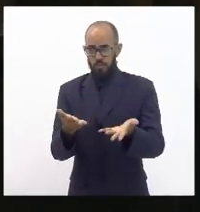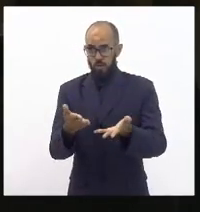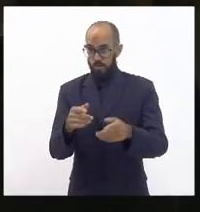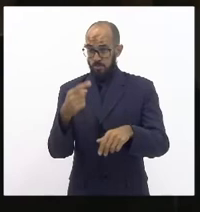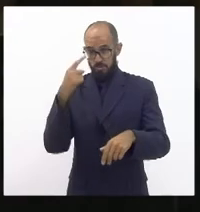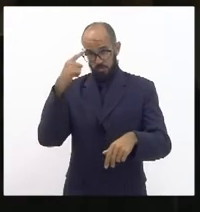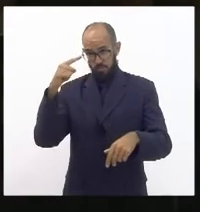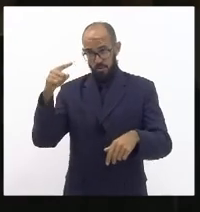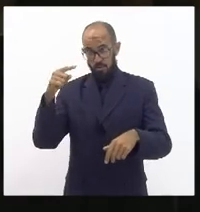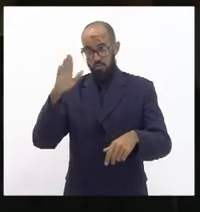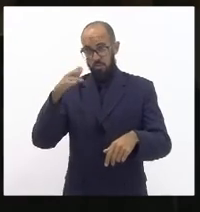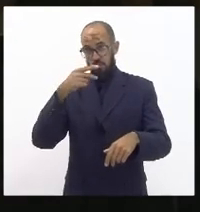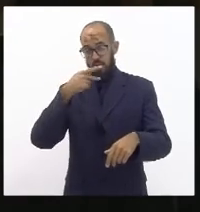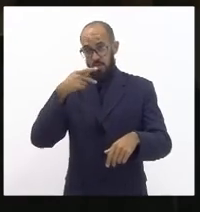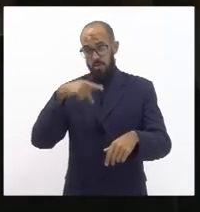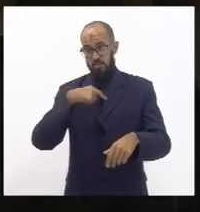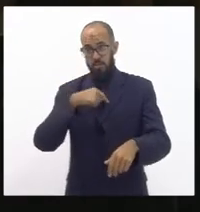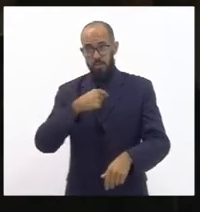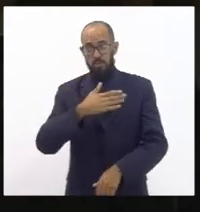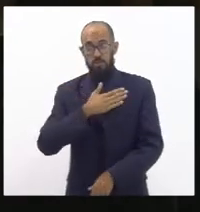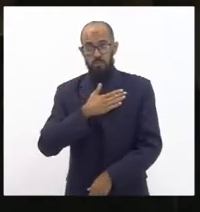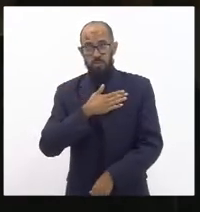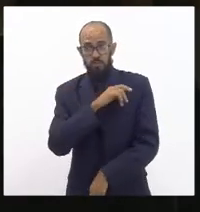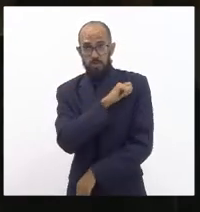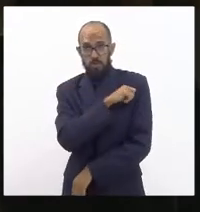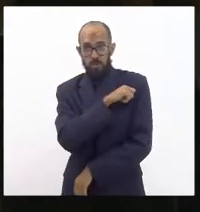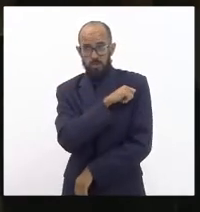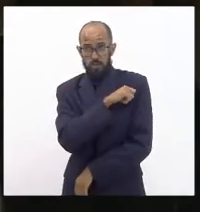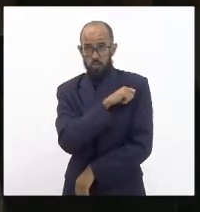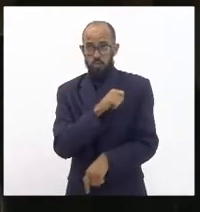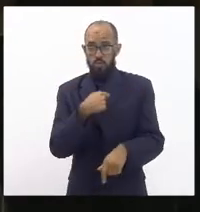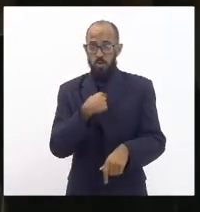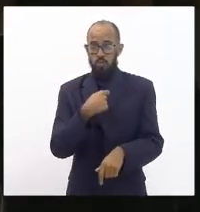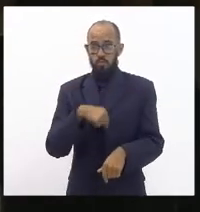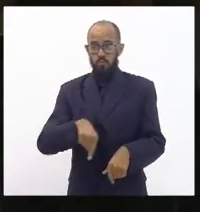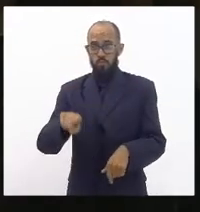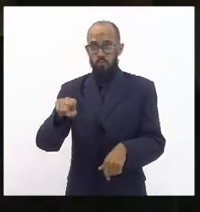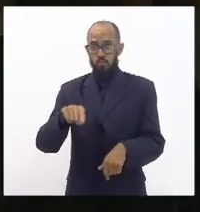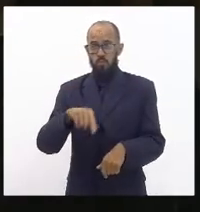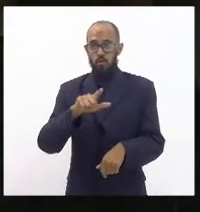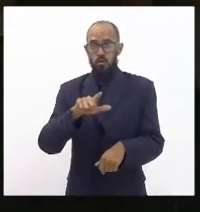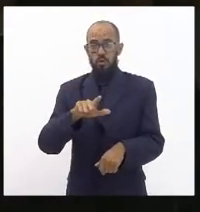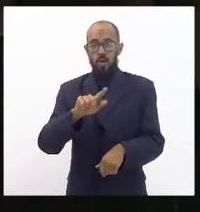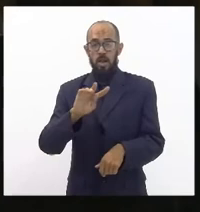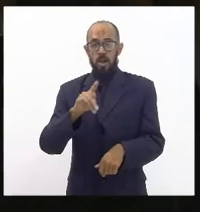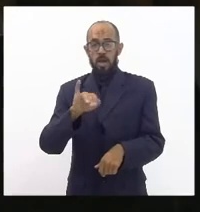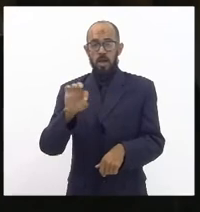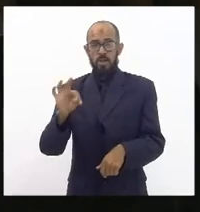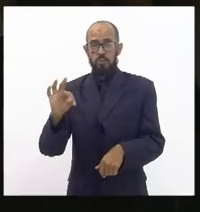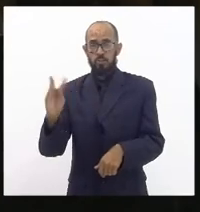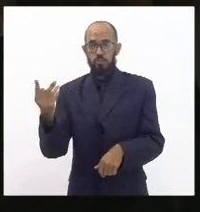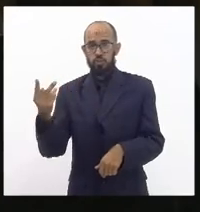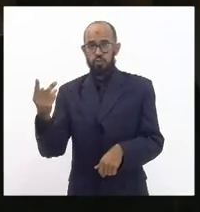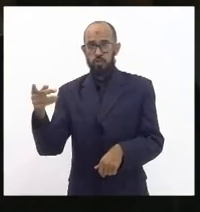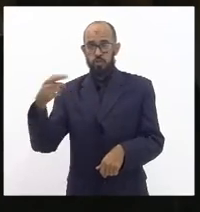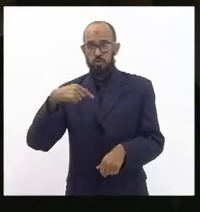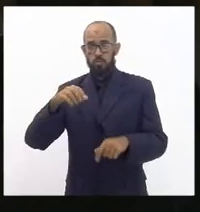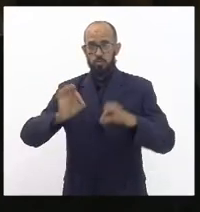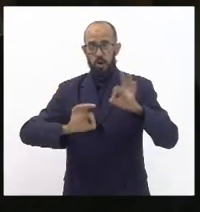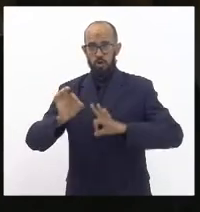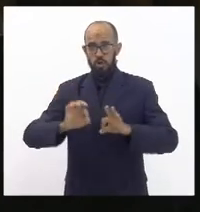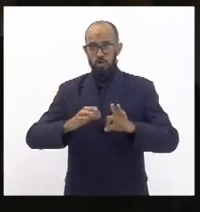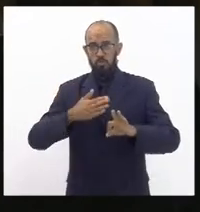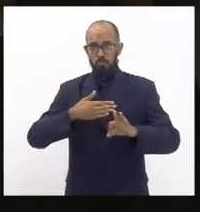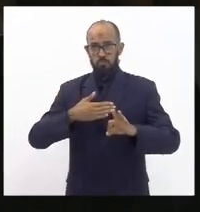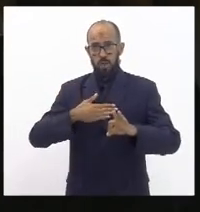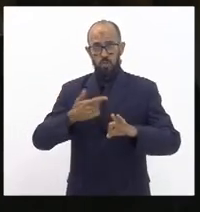falei aqui né da minha fiscalização que eu fui chamada em uma unidade da Light aonde um projeto o meu de minha